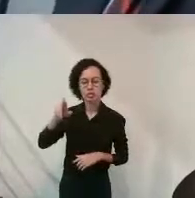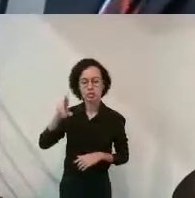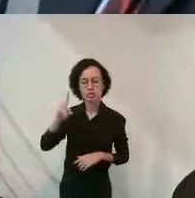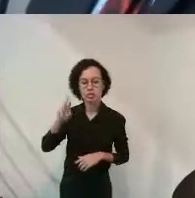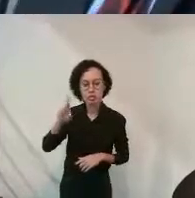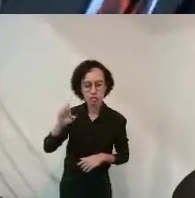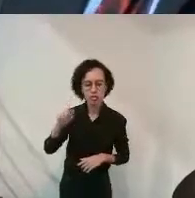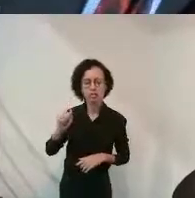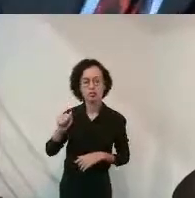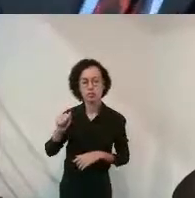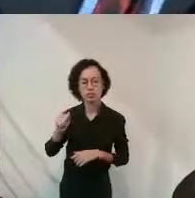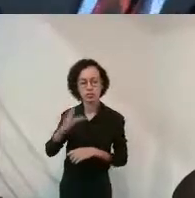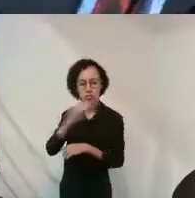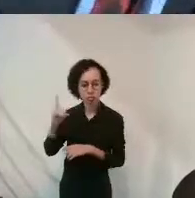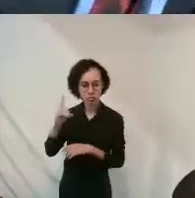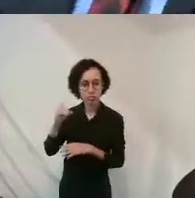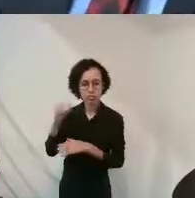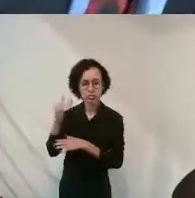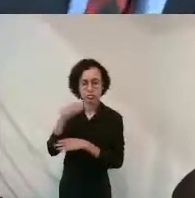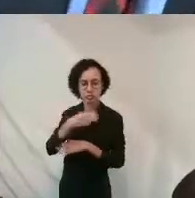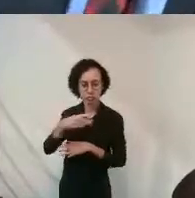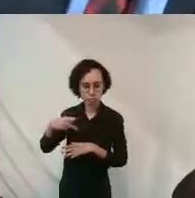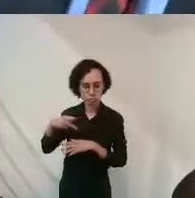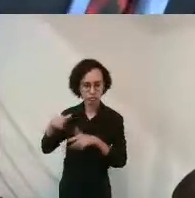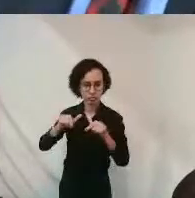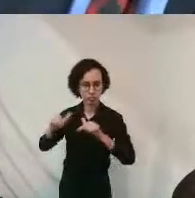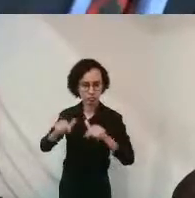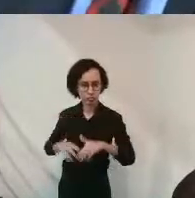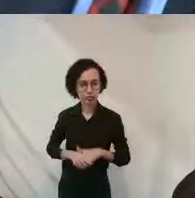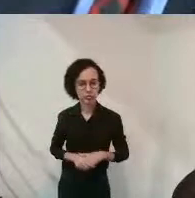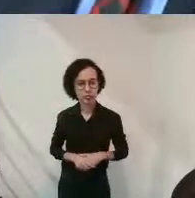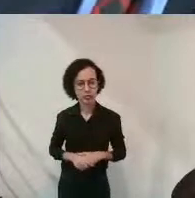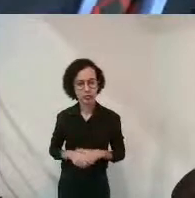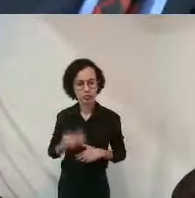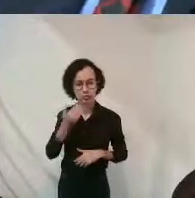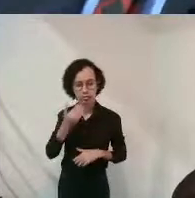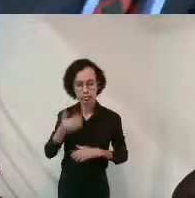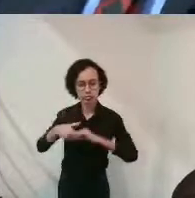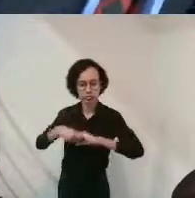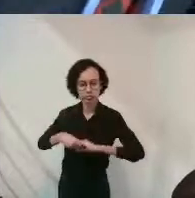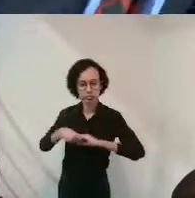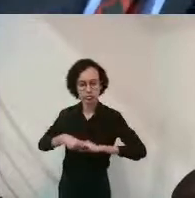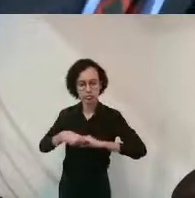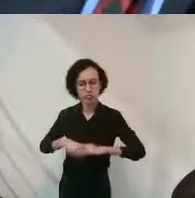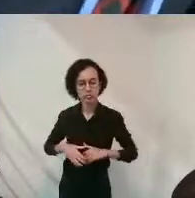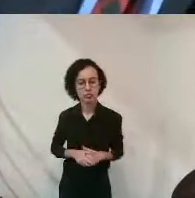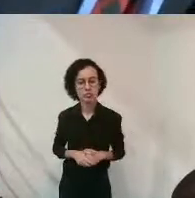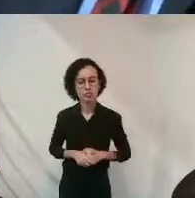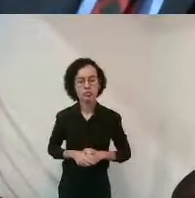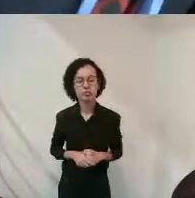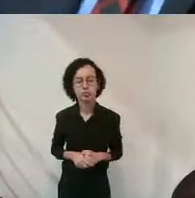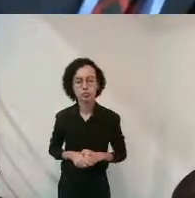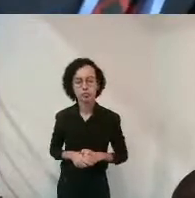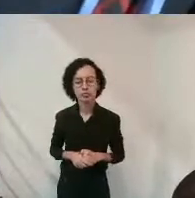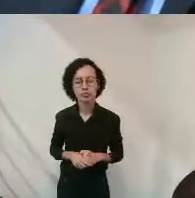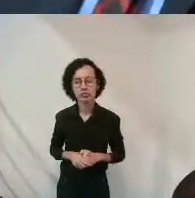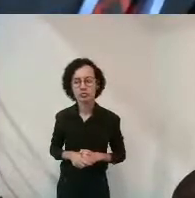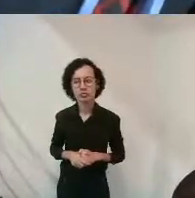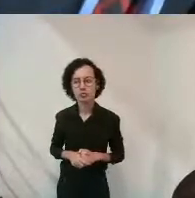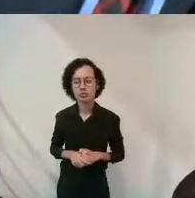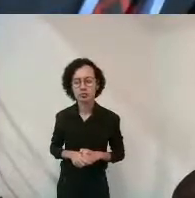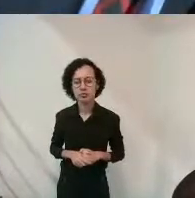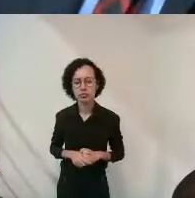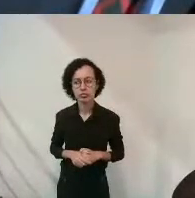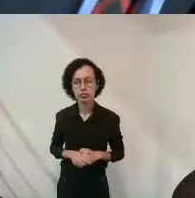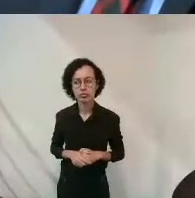né, coordenadora do Ministério Público do Trabalho, também em nome de quem eu cumprimento e prestigio essa face